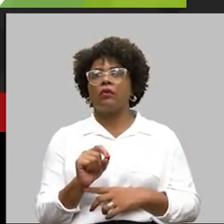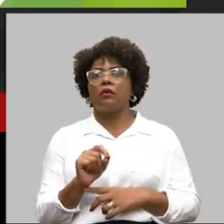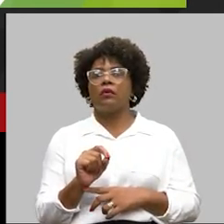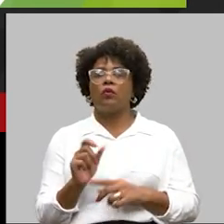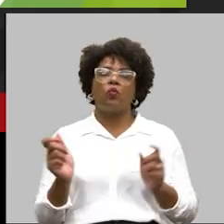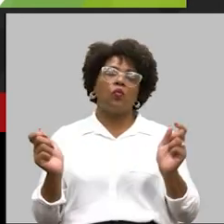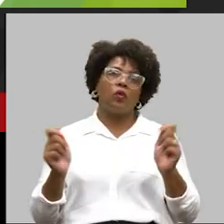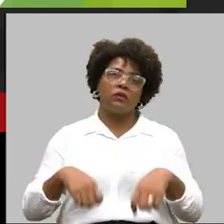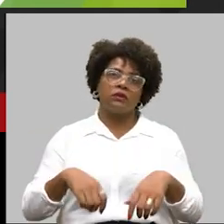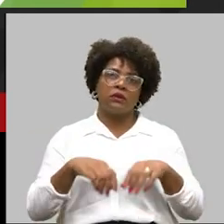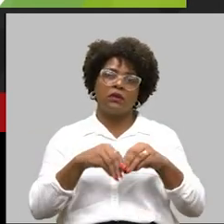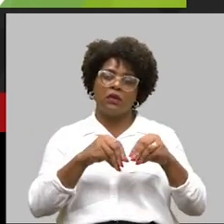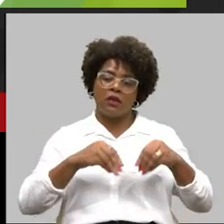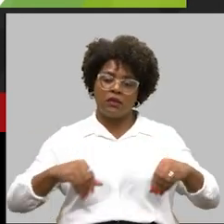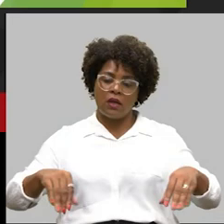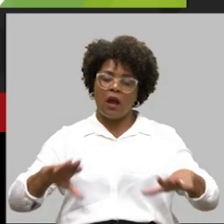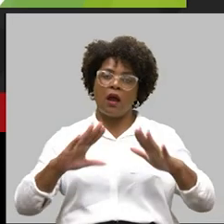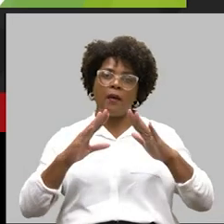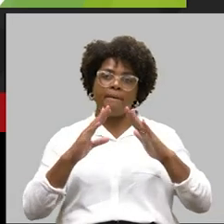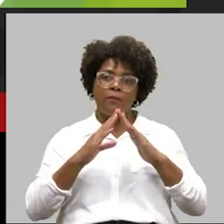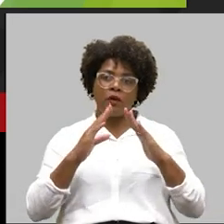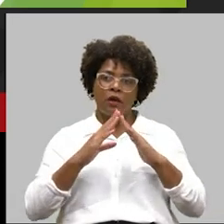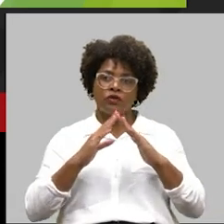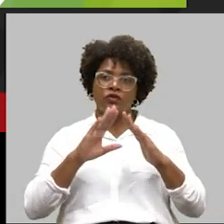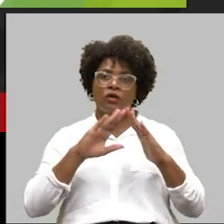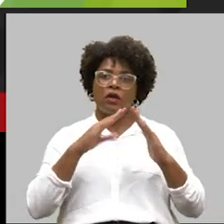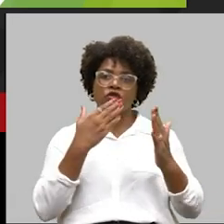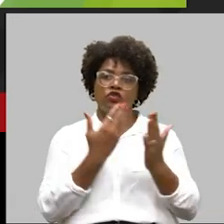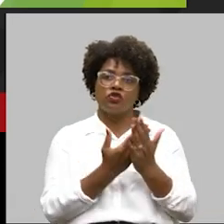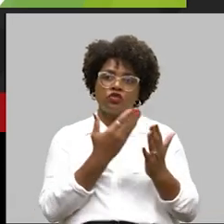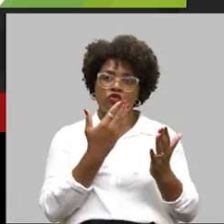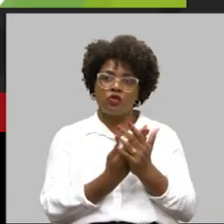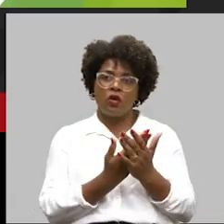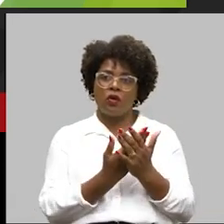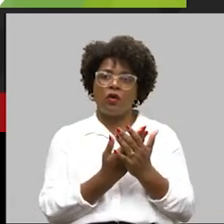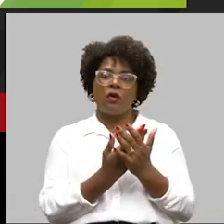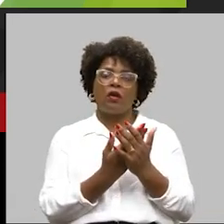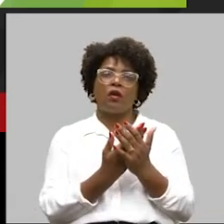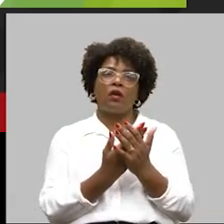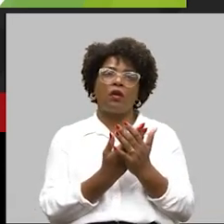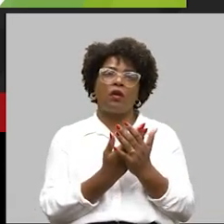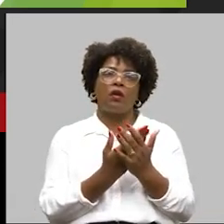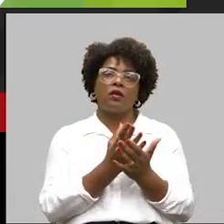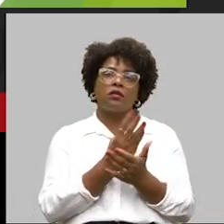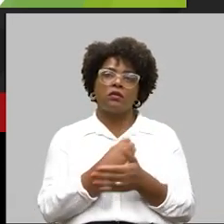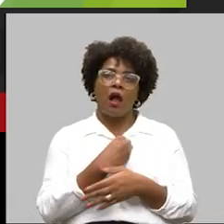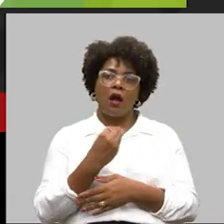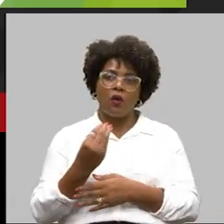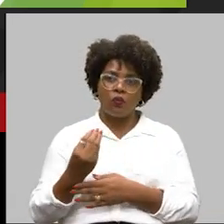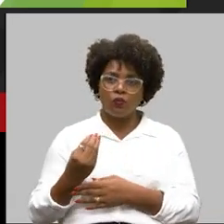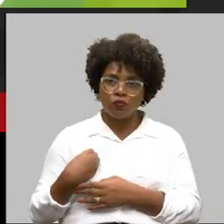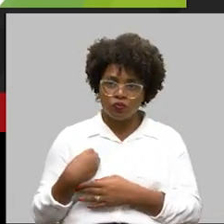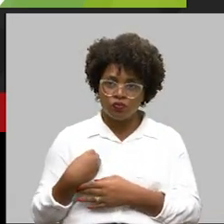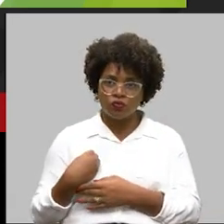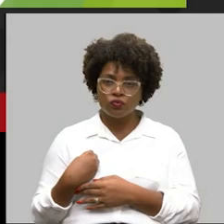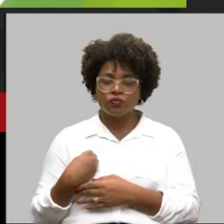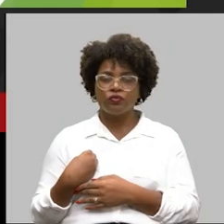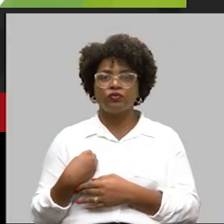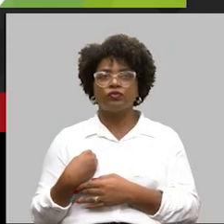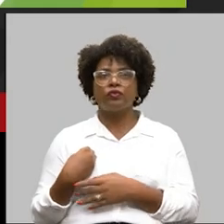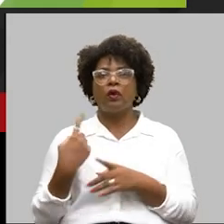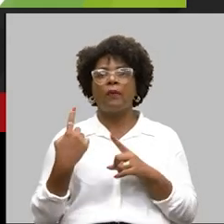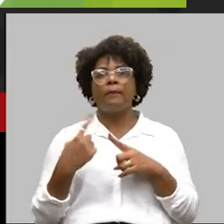conseguir moradia conseguir escola conseguir né saúde porque a educação do